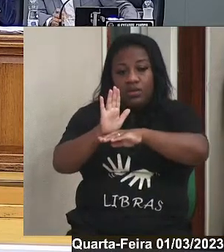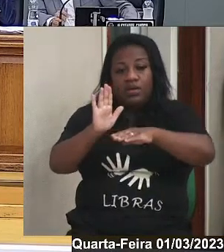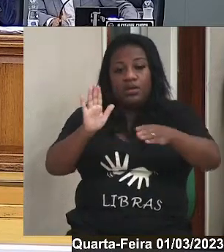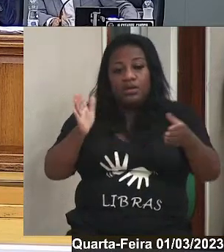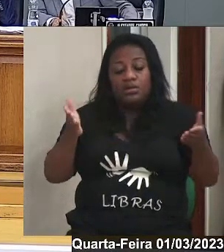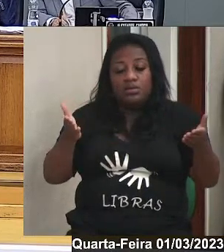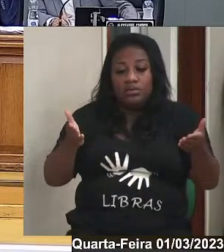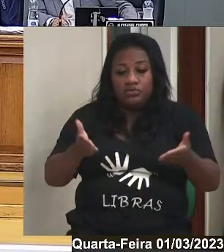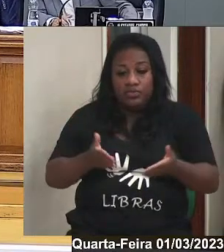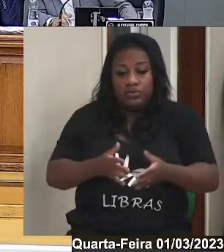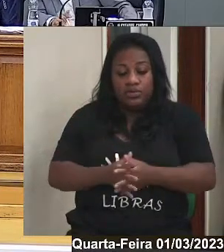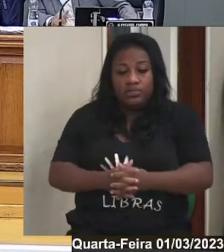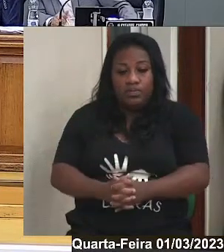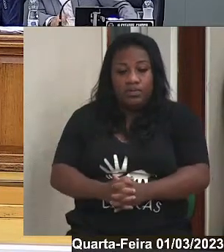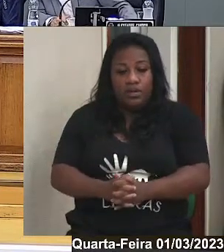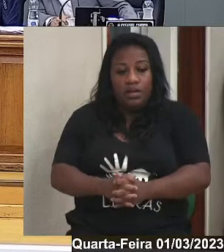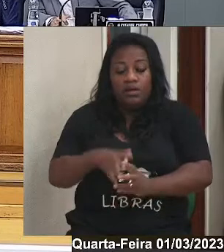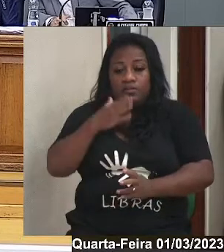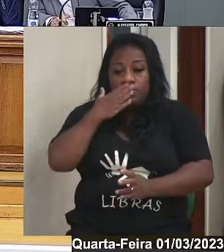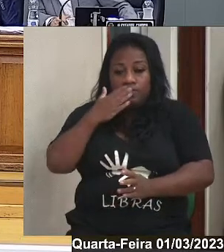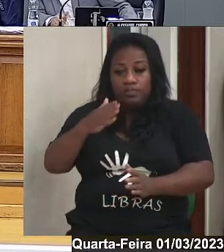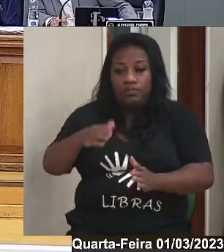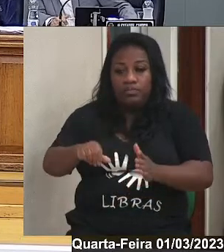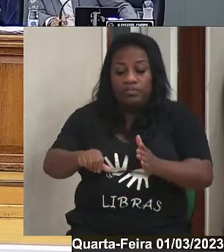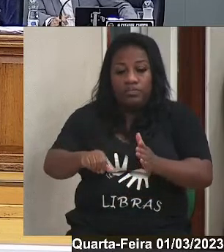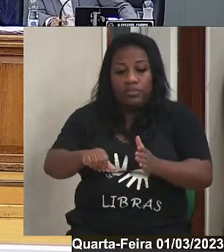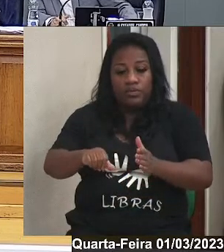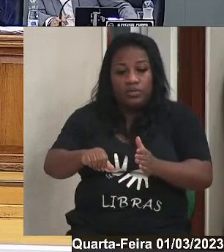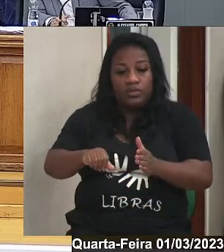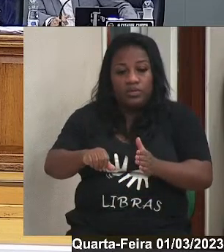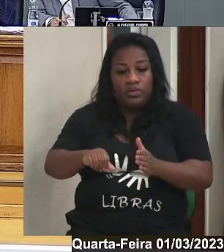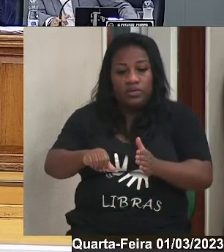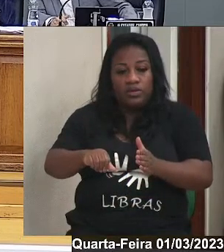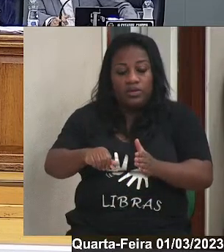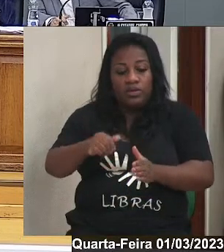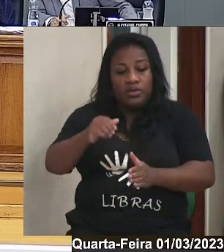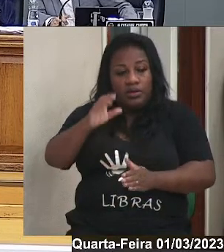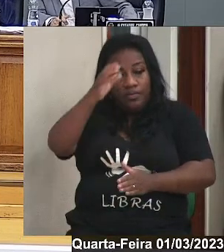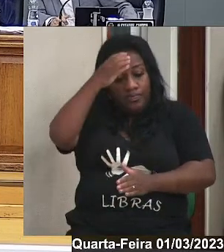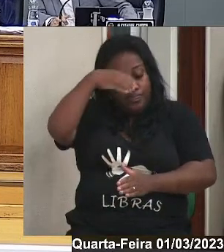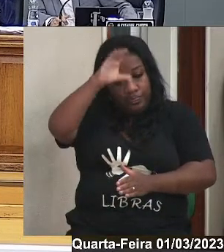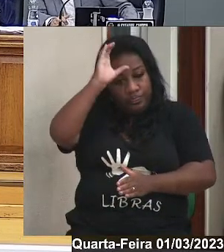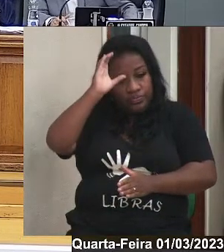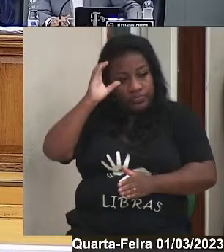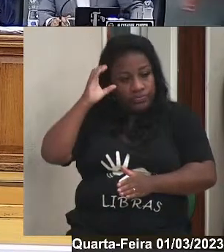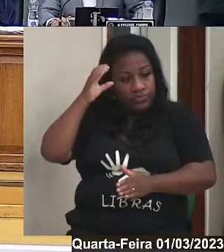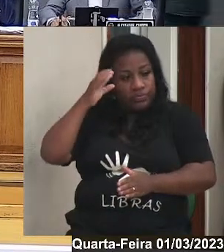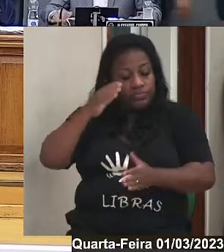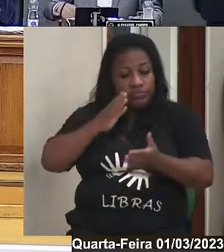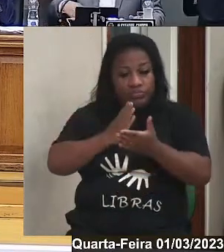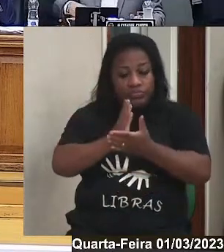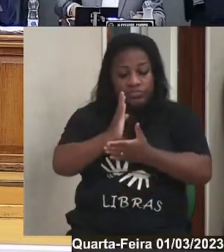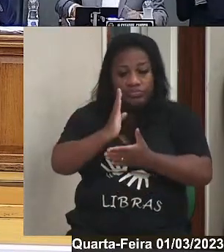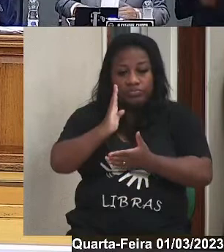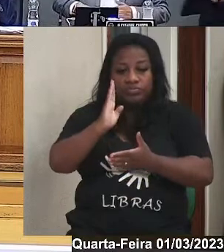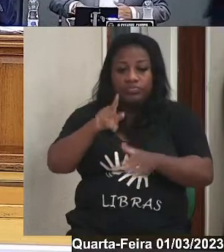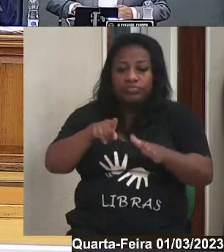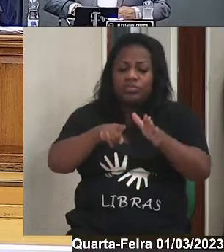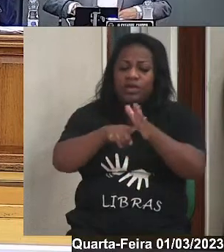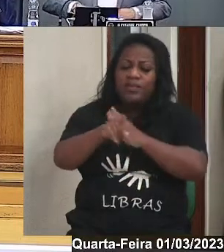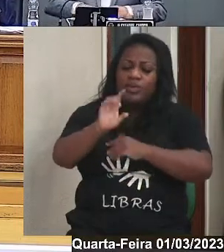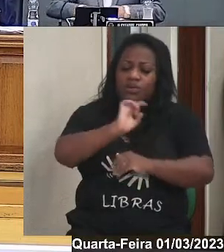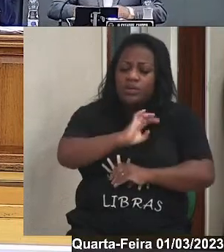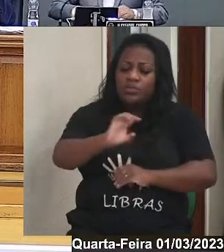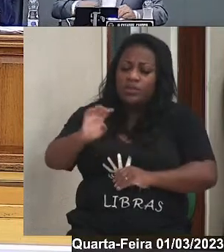Oliveira, submeto a plenário a inversão de pauta. O pedido de inversão de pauta, como vota o vereador César Begali? A favor. Como vota o